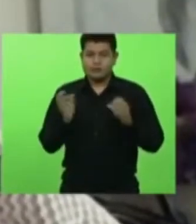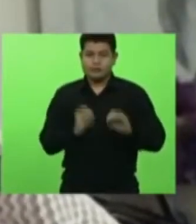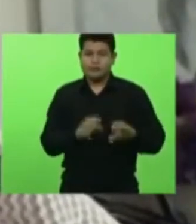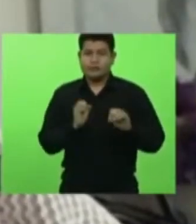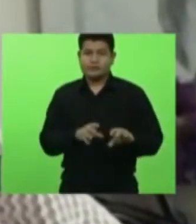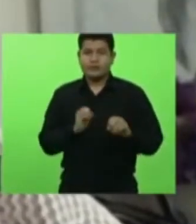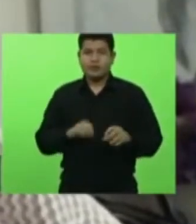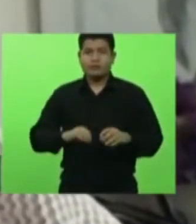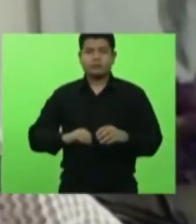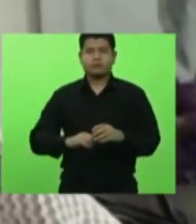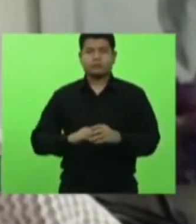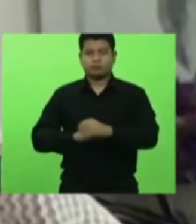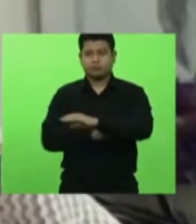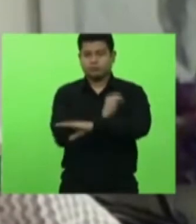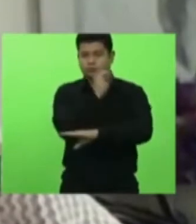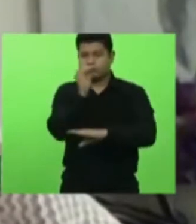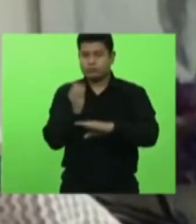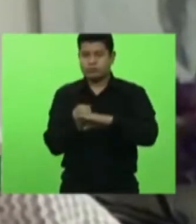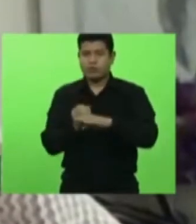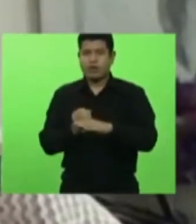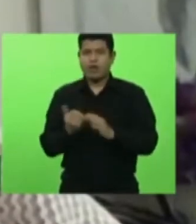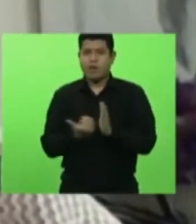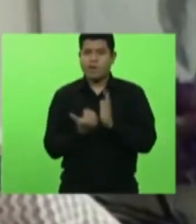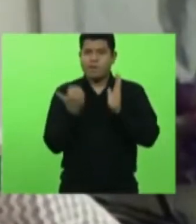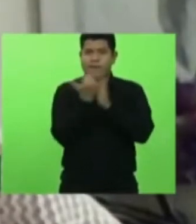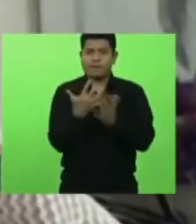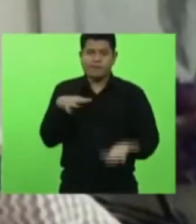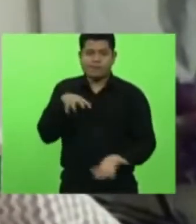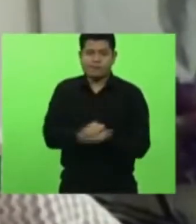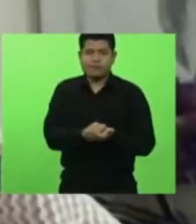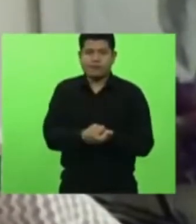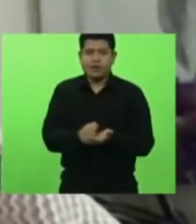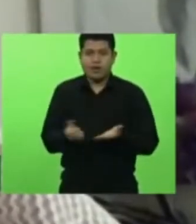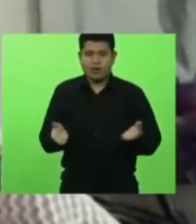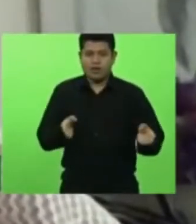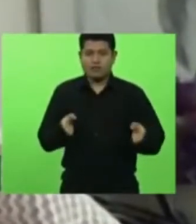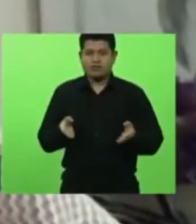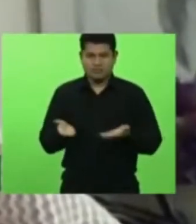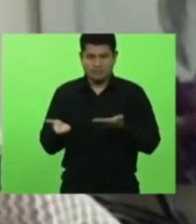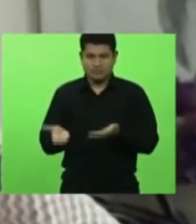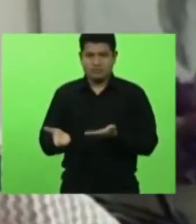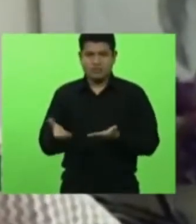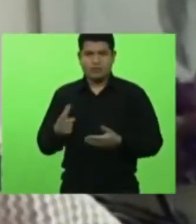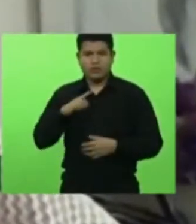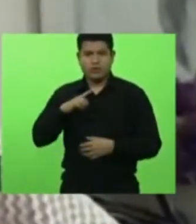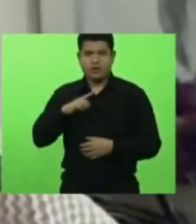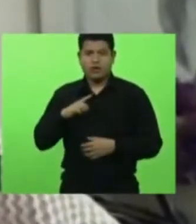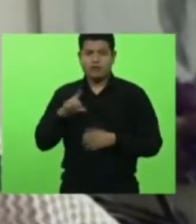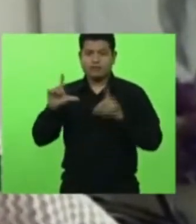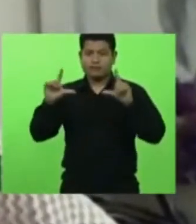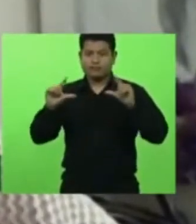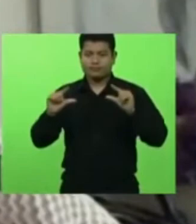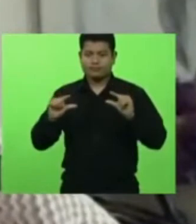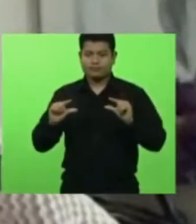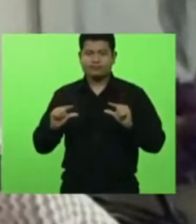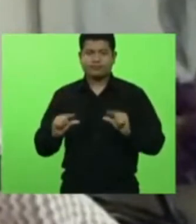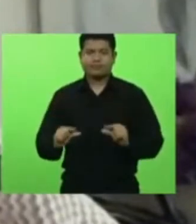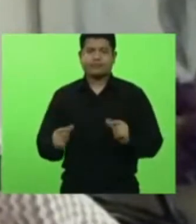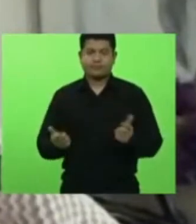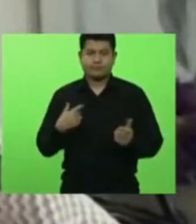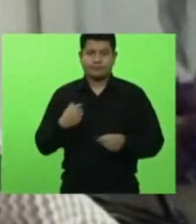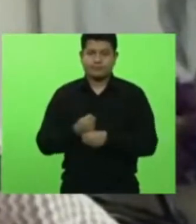invés de aumentar o número de matrículas nesta modalidade, está diminuindo ao longo dos anos.